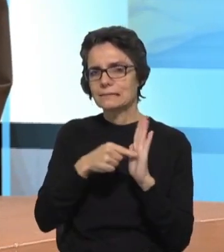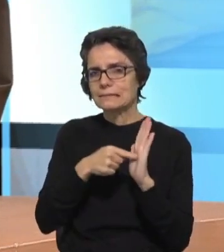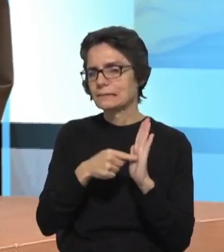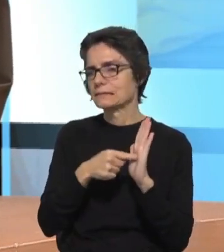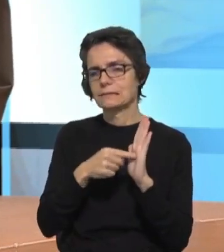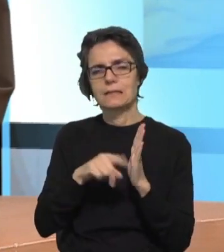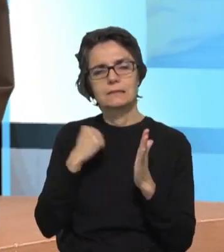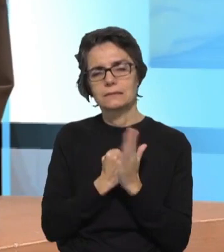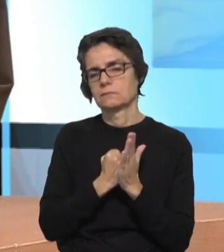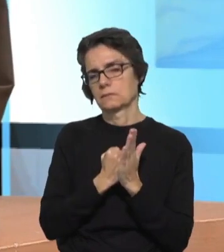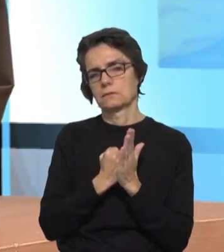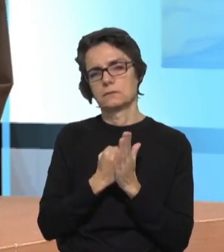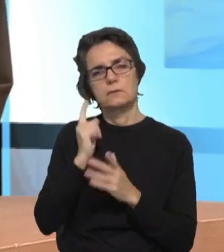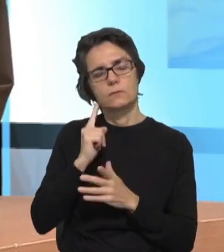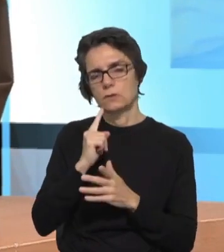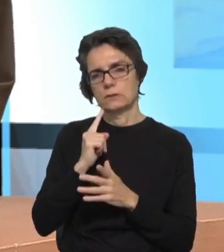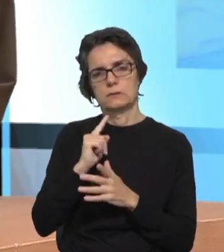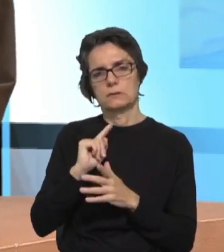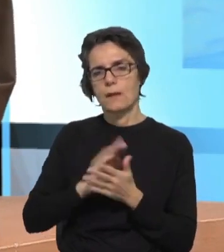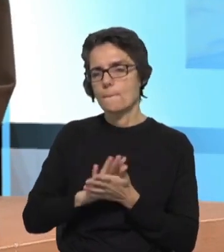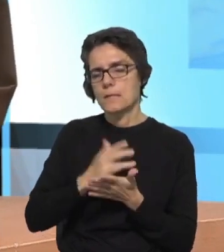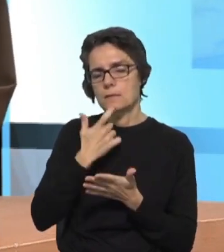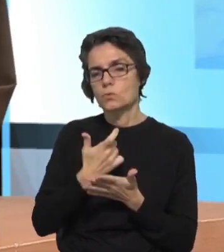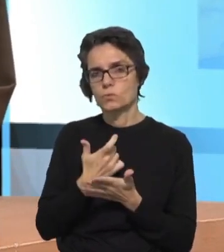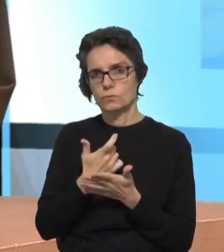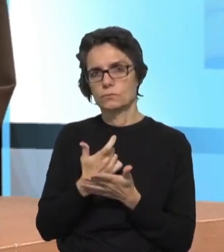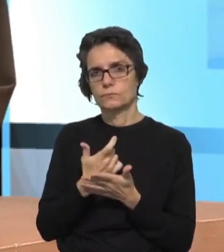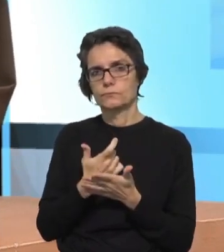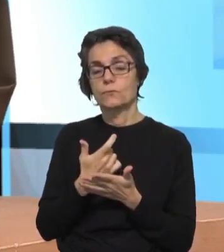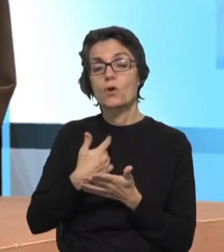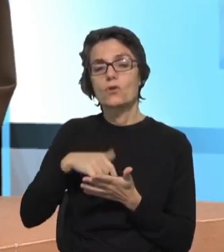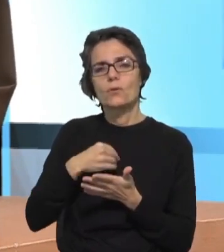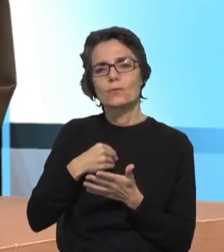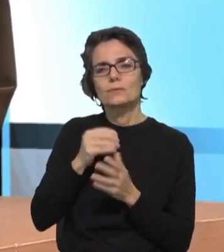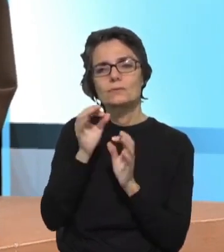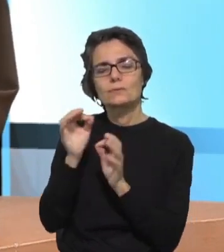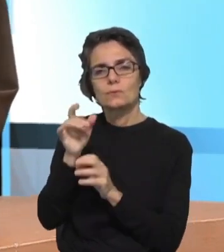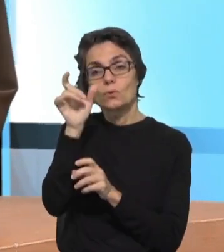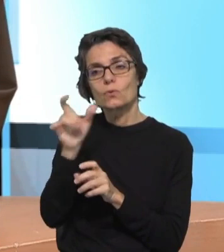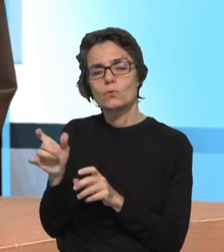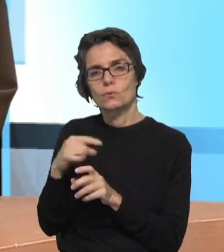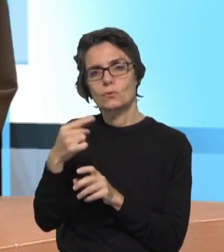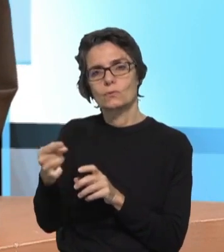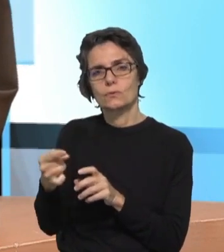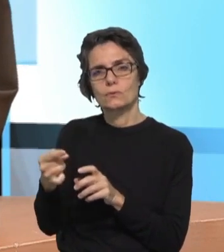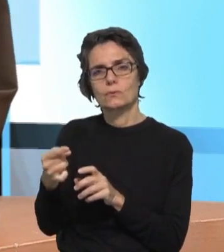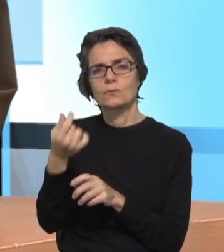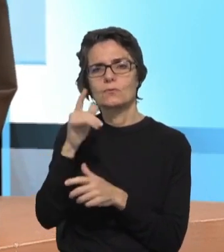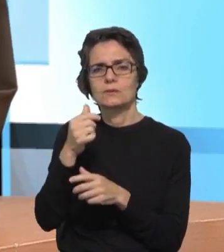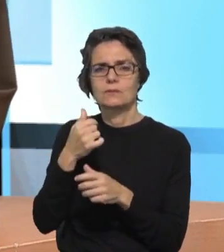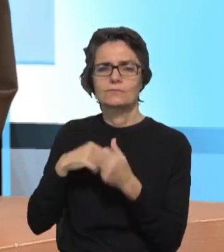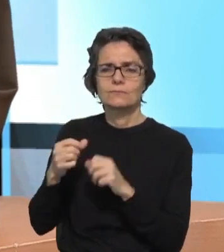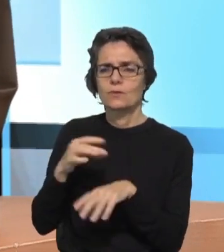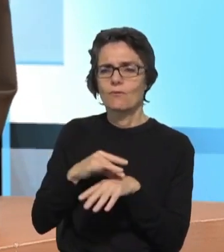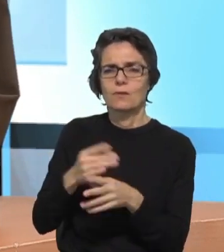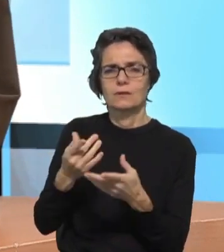fraterna, não é para cada um viver ao seu estilo. A preocupação com o irmão, e ver no irmão, por exemplo, o leproso, não é? Nos irmãos enfermos, que não